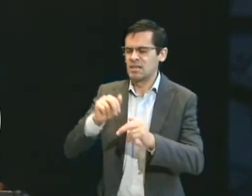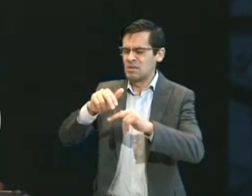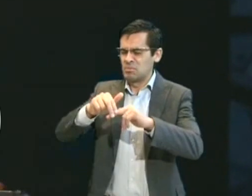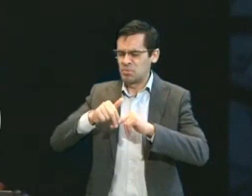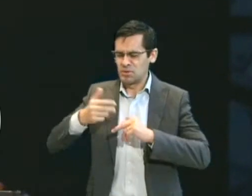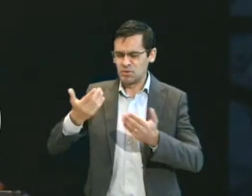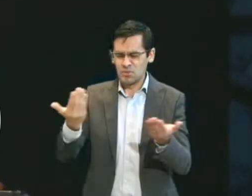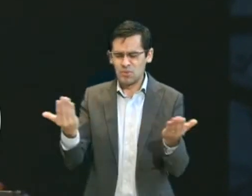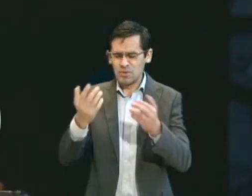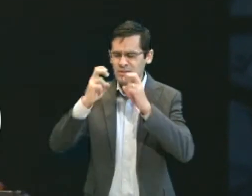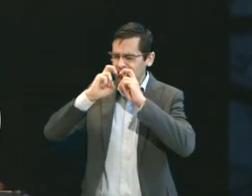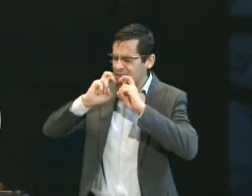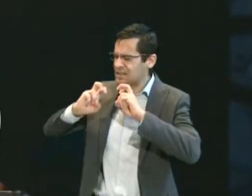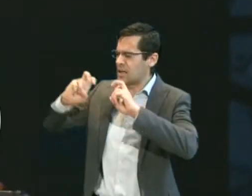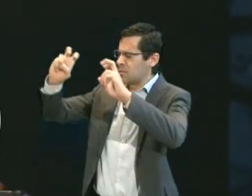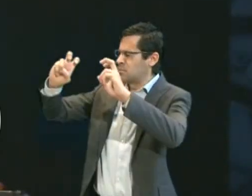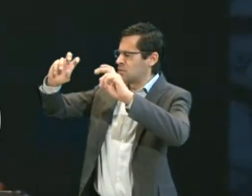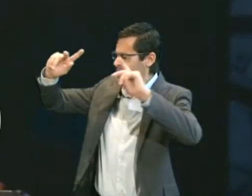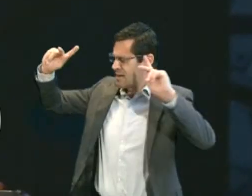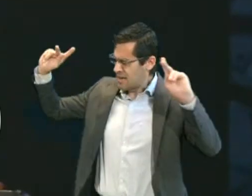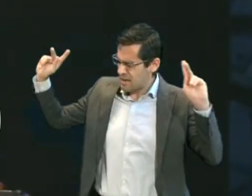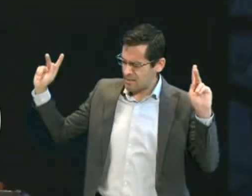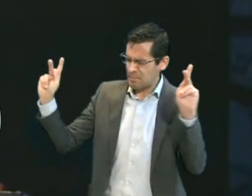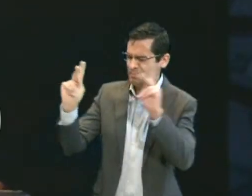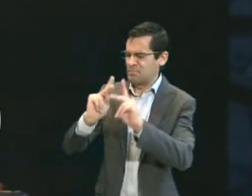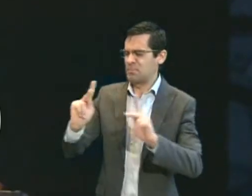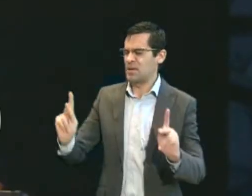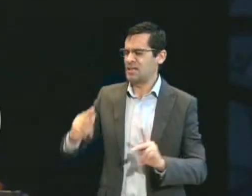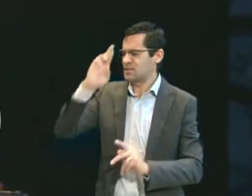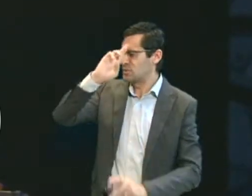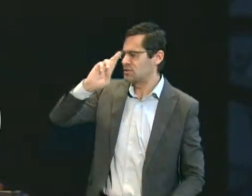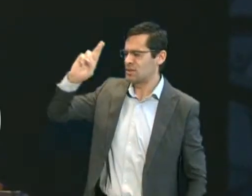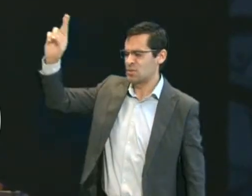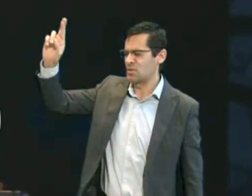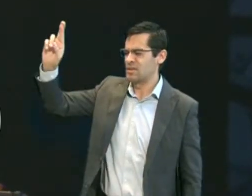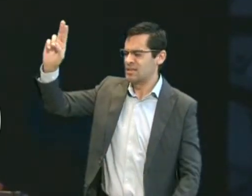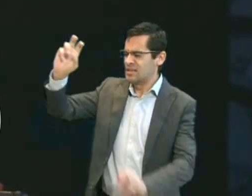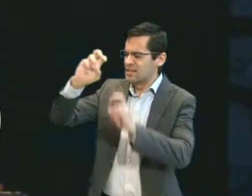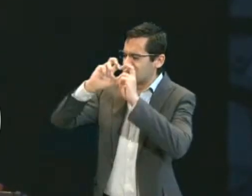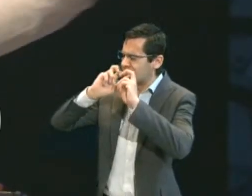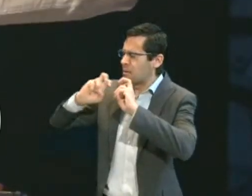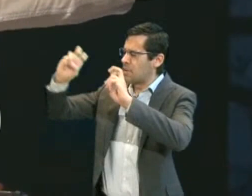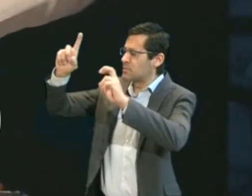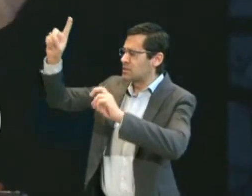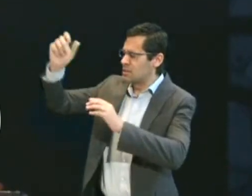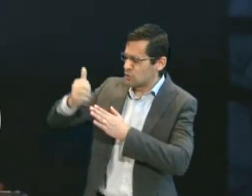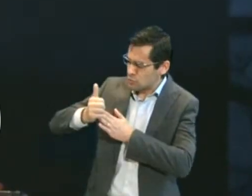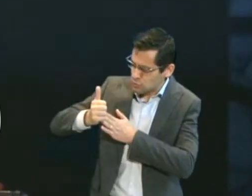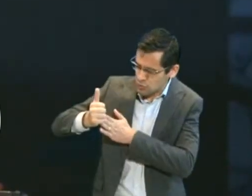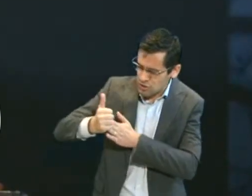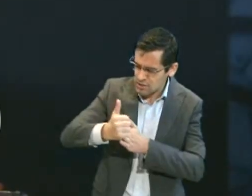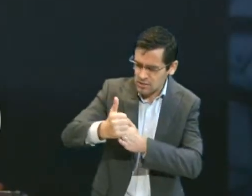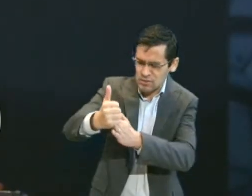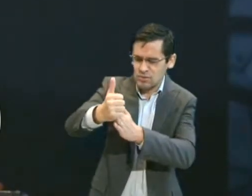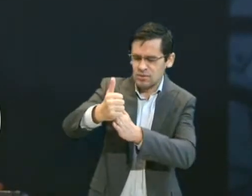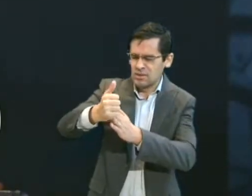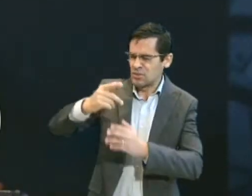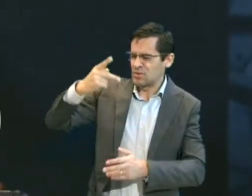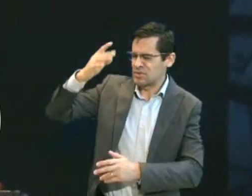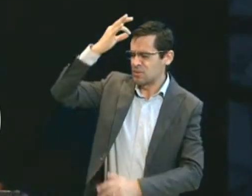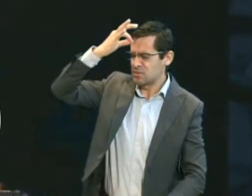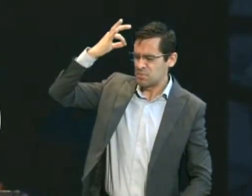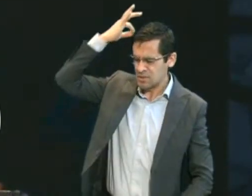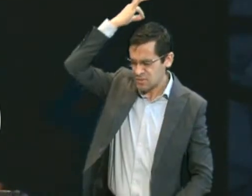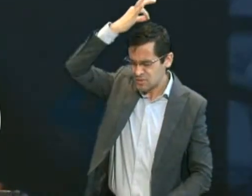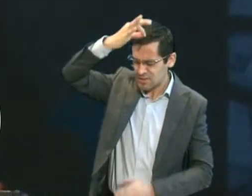hoje clamamos a paz que excede todo entendimento. Hoje clamamos a direção que vem do Espírito. Ele